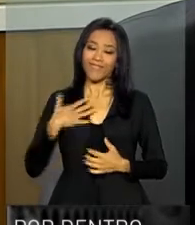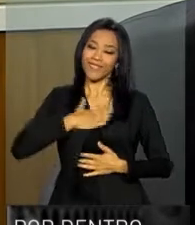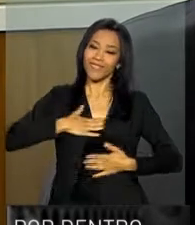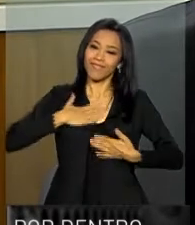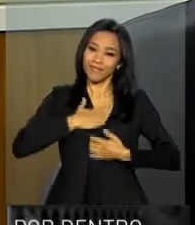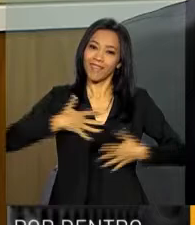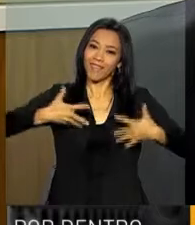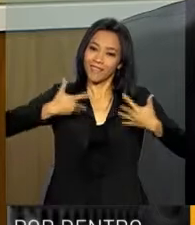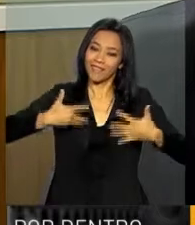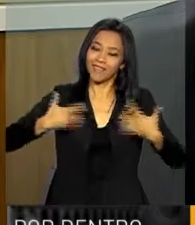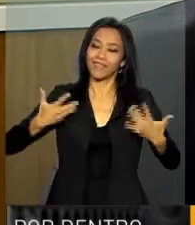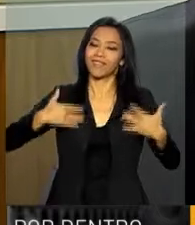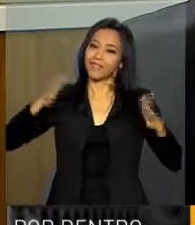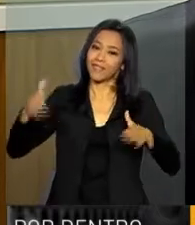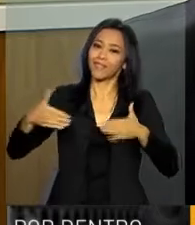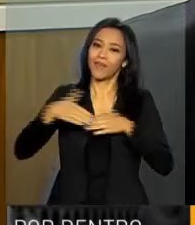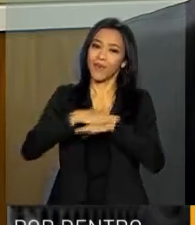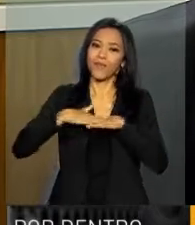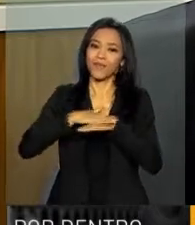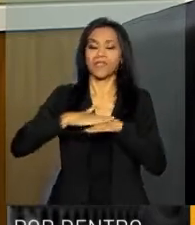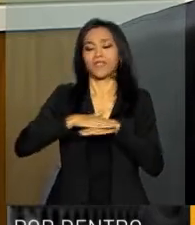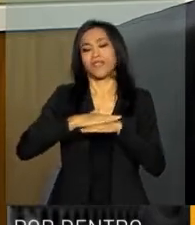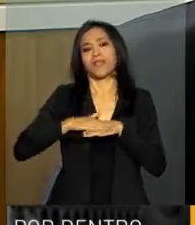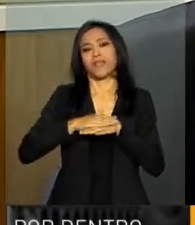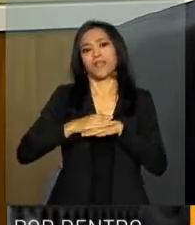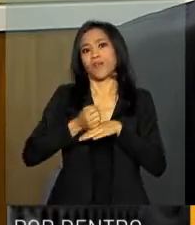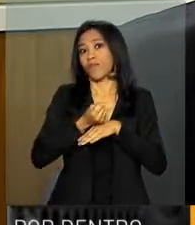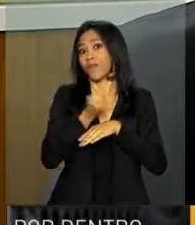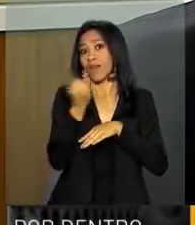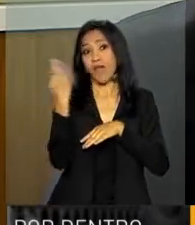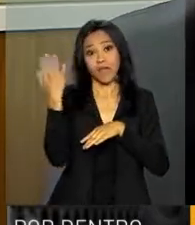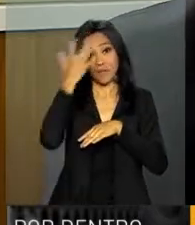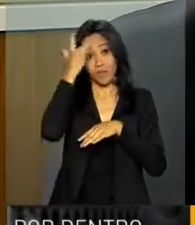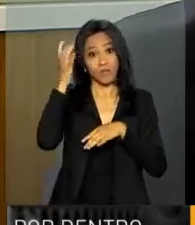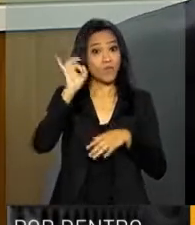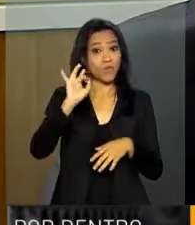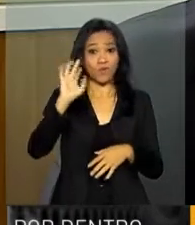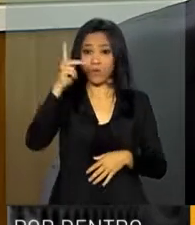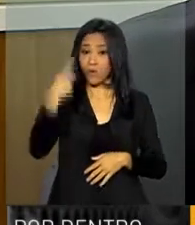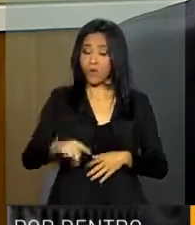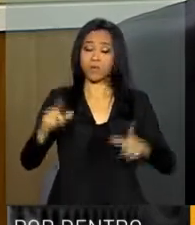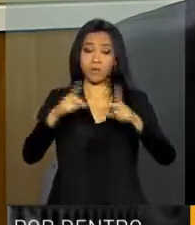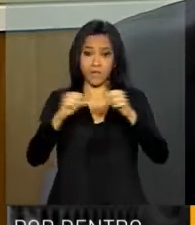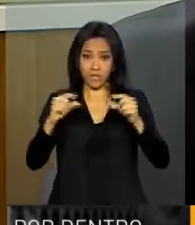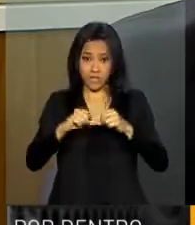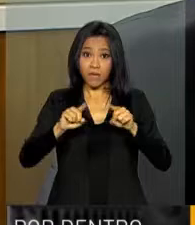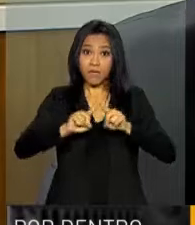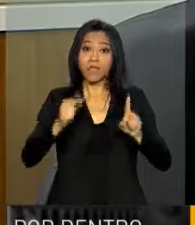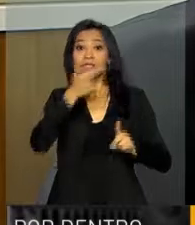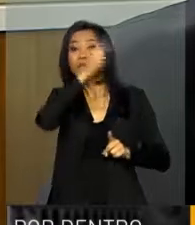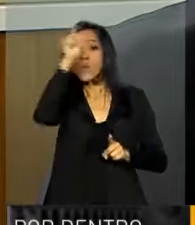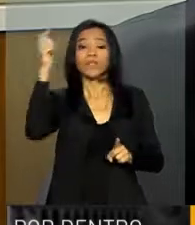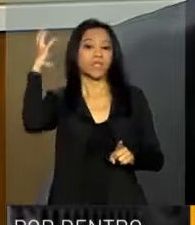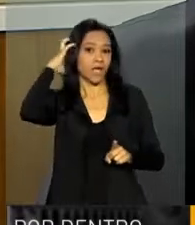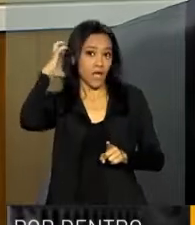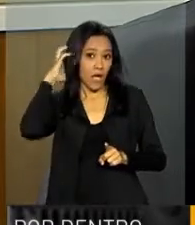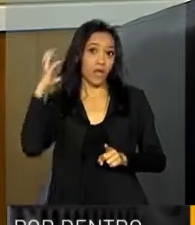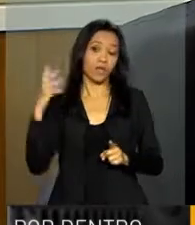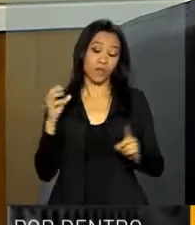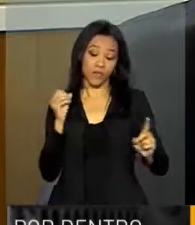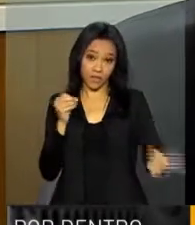estar falando com tanta gente não só aqui em brasília é mas em todas as rádios ligadas à rede